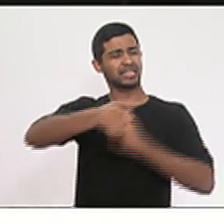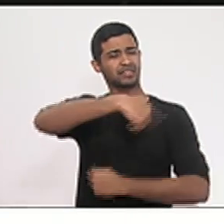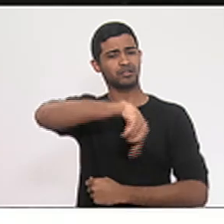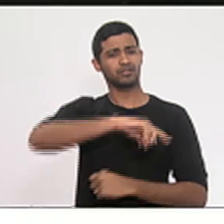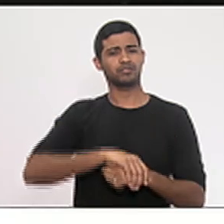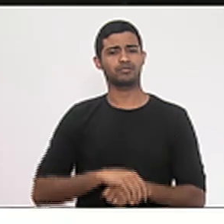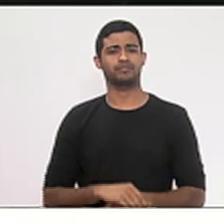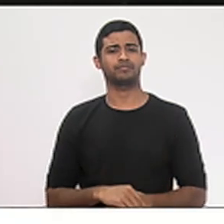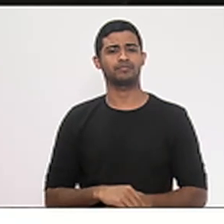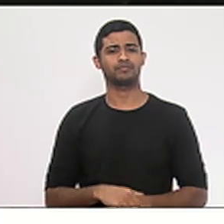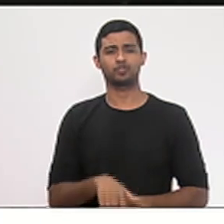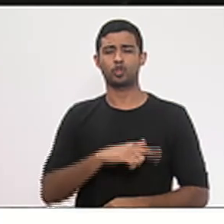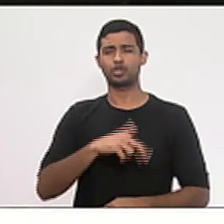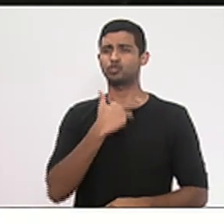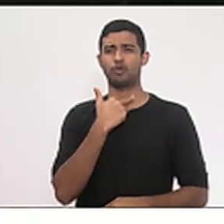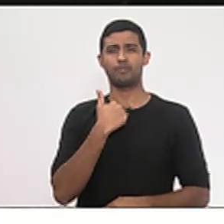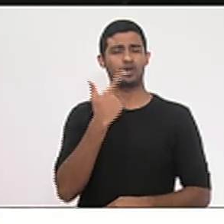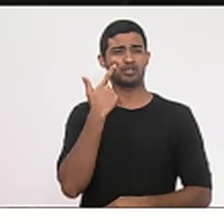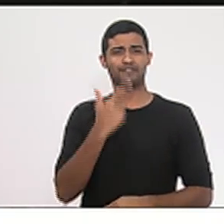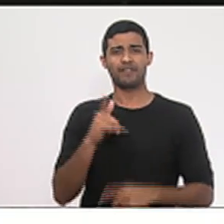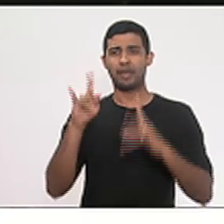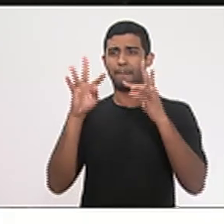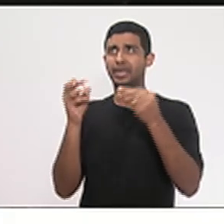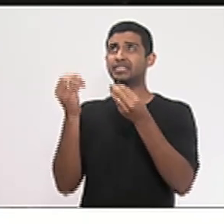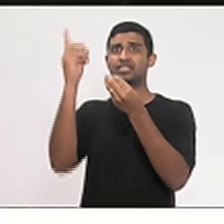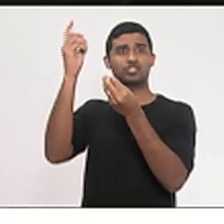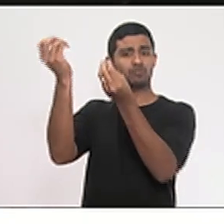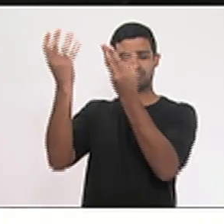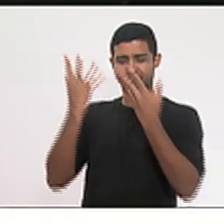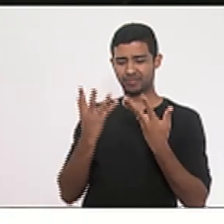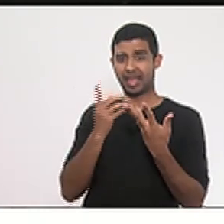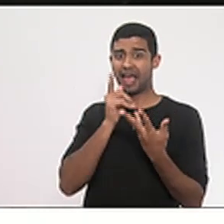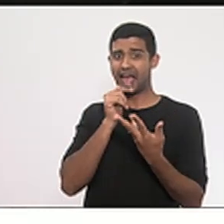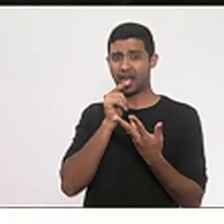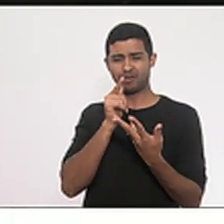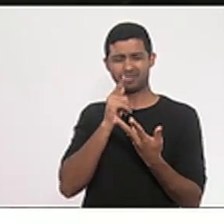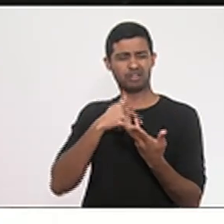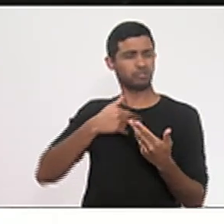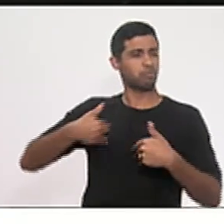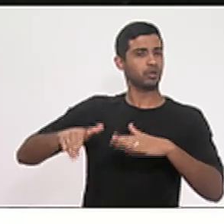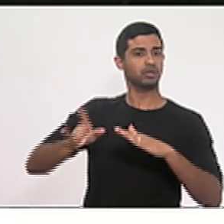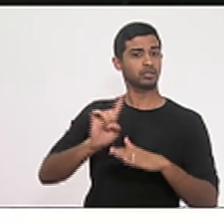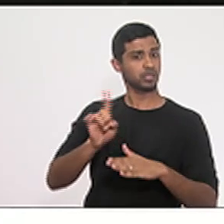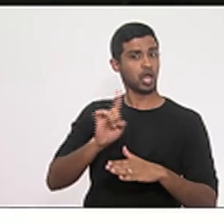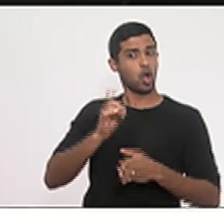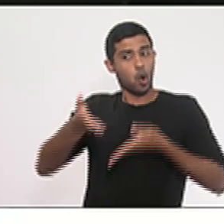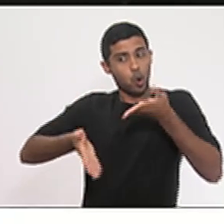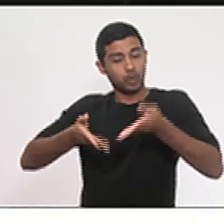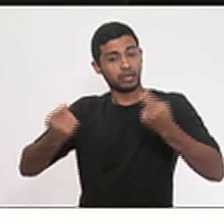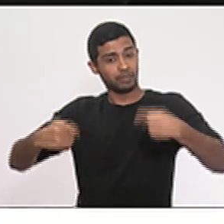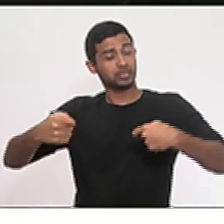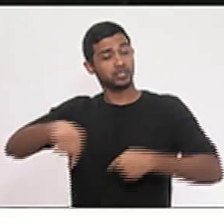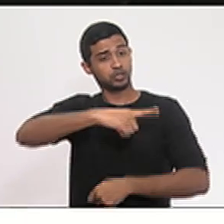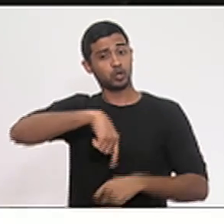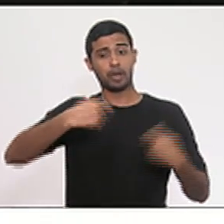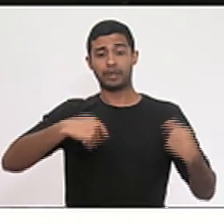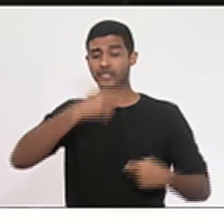e não podemos deixar que esse verdadeiro presente de Deus seja desperdiçado. Temos plena consciência de